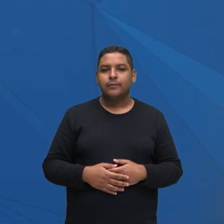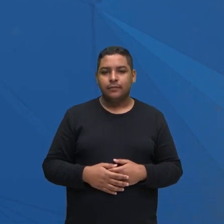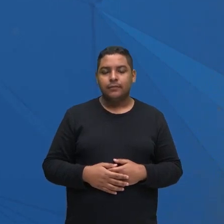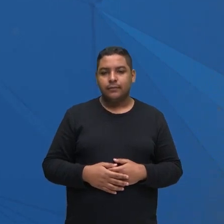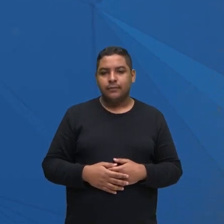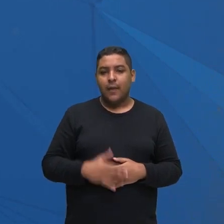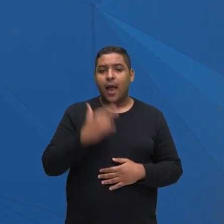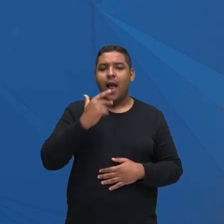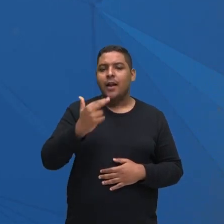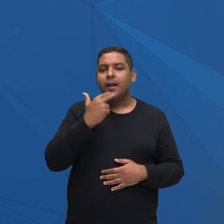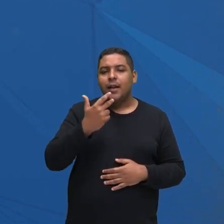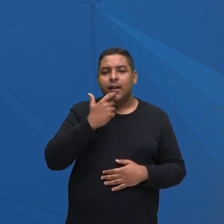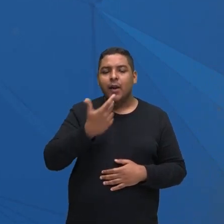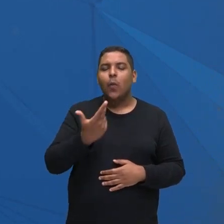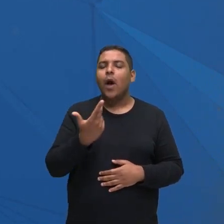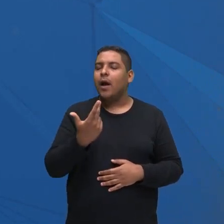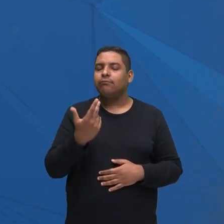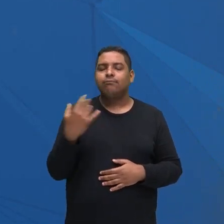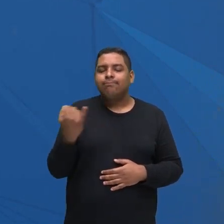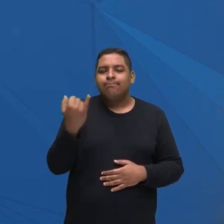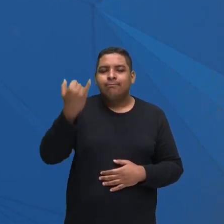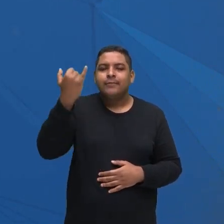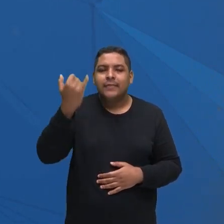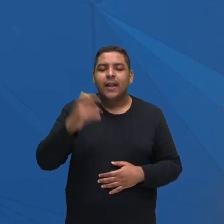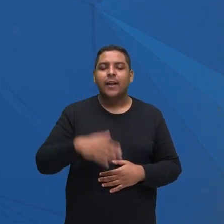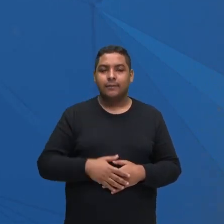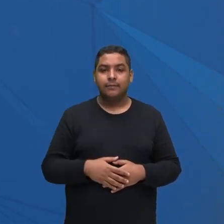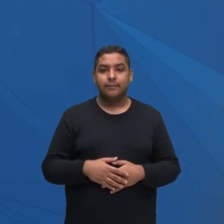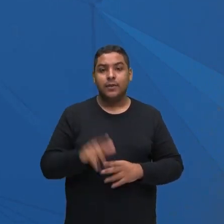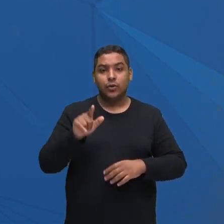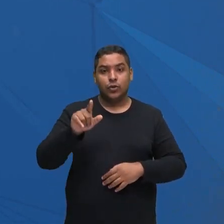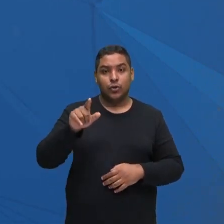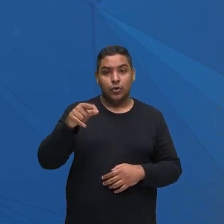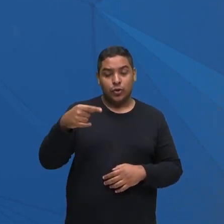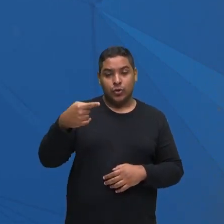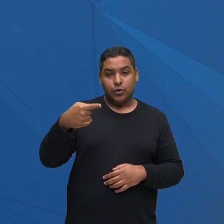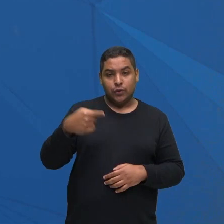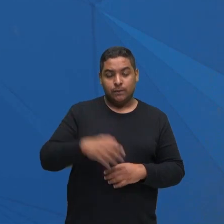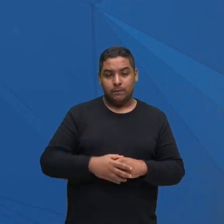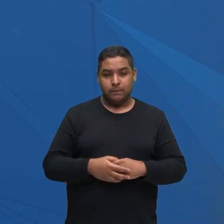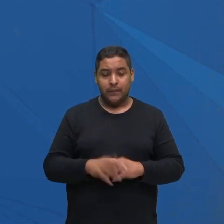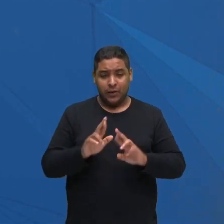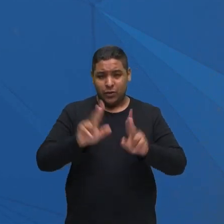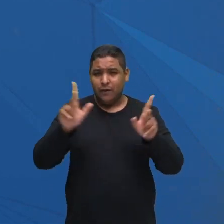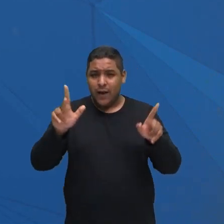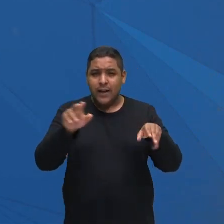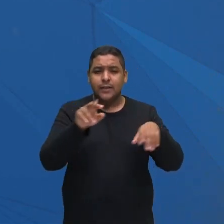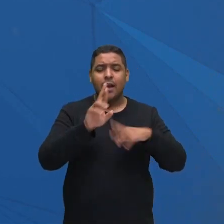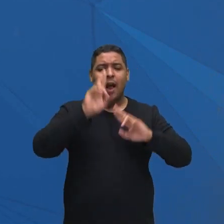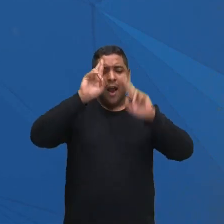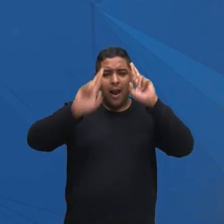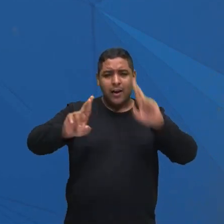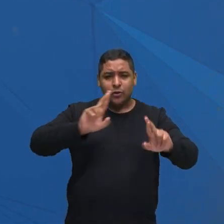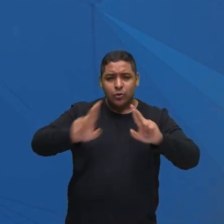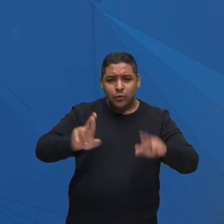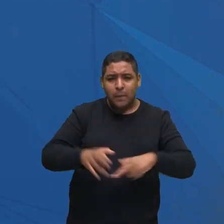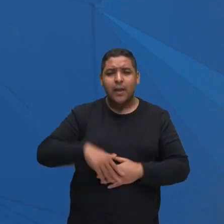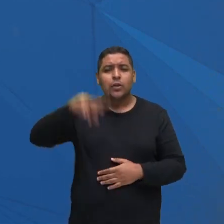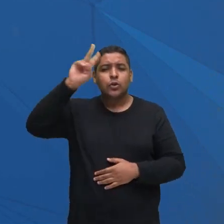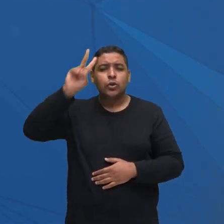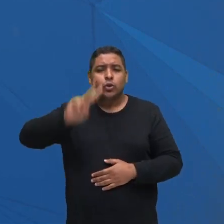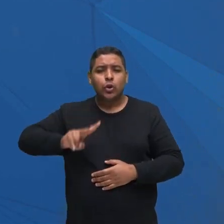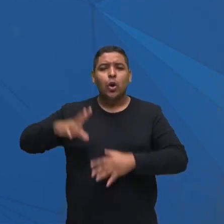uma diversidade e essa diversidade ela respeita muito os aspectos culturais dali da região, o histórico que